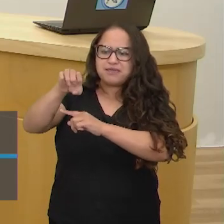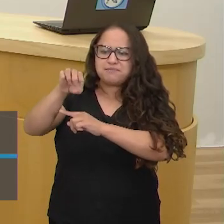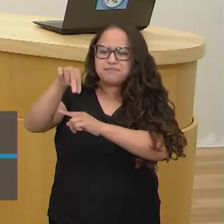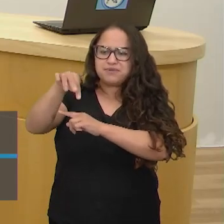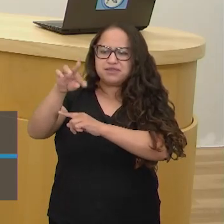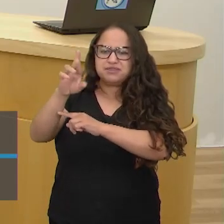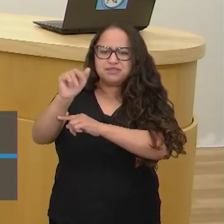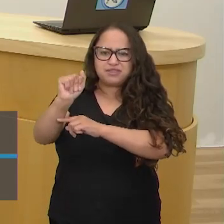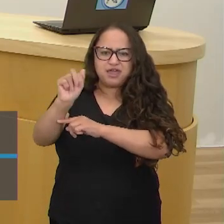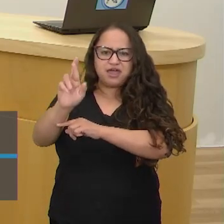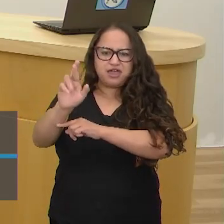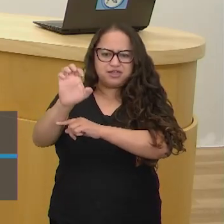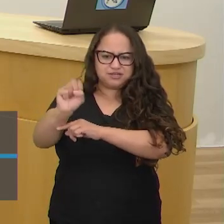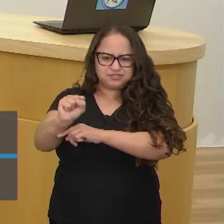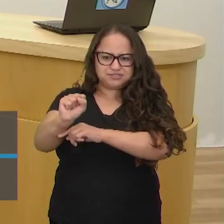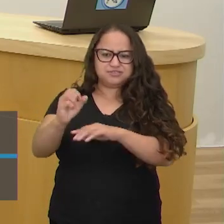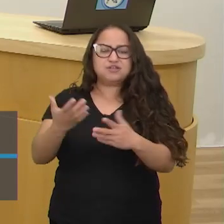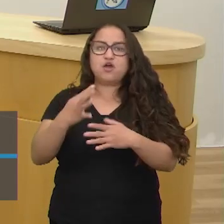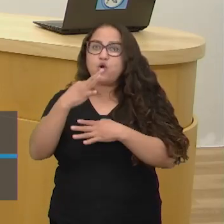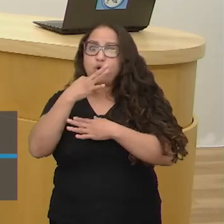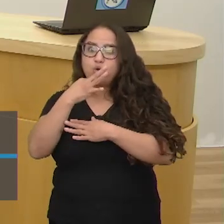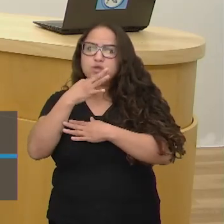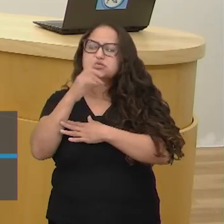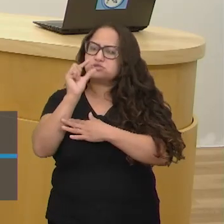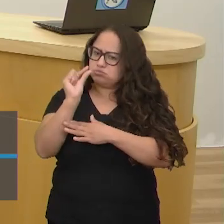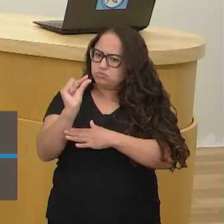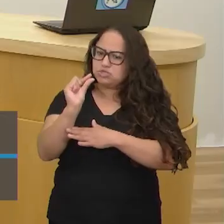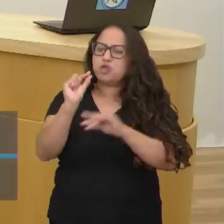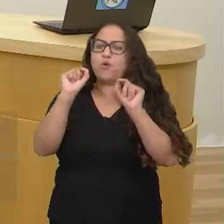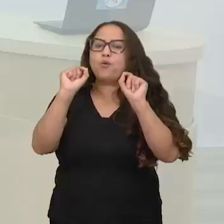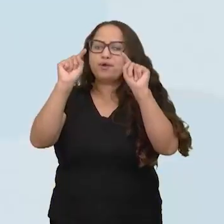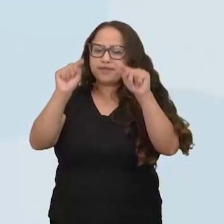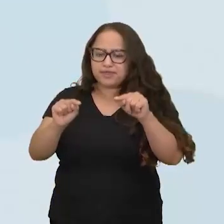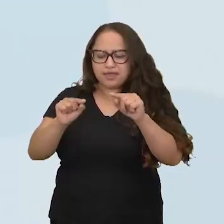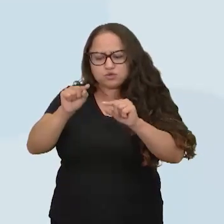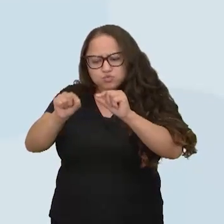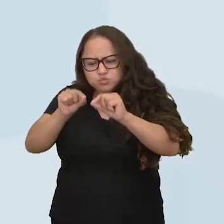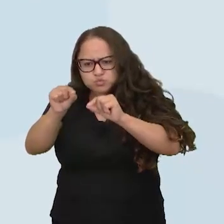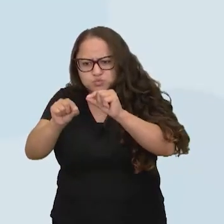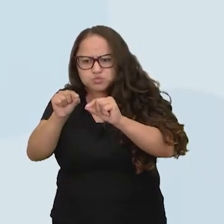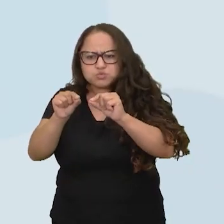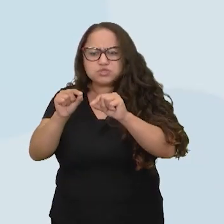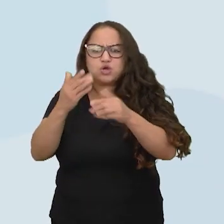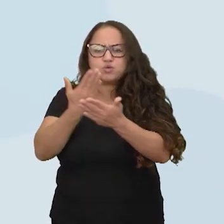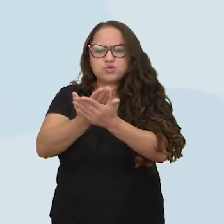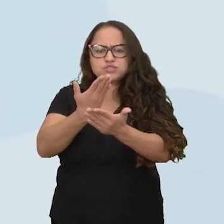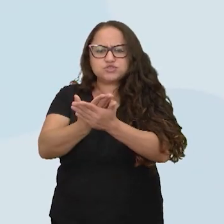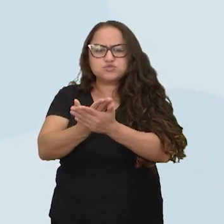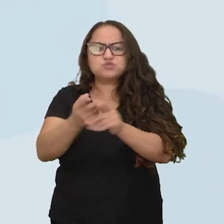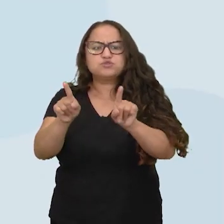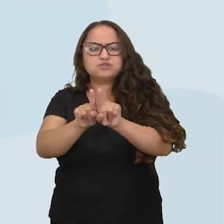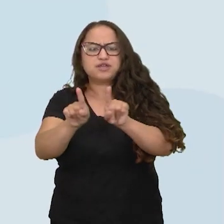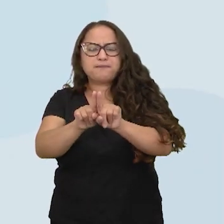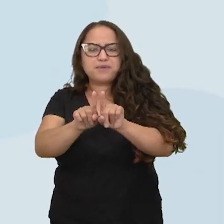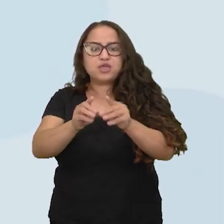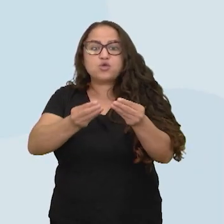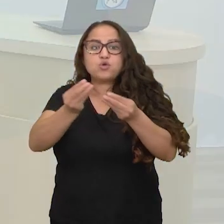elementares. Hoje vamos conhecer um pouquinho essas partículas elementares, o estudo de algumas partículas e as